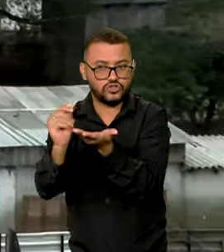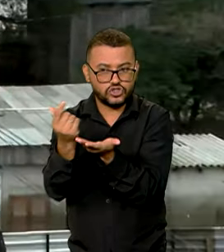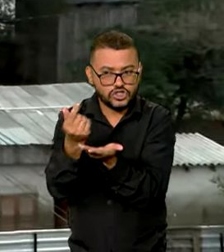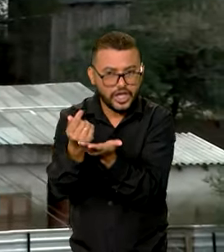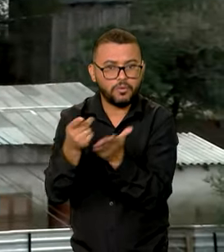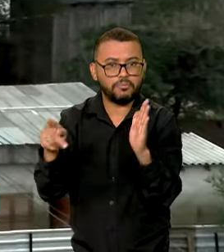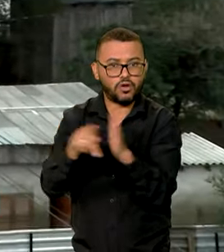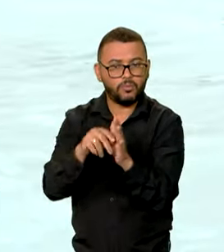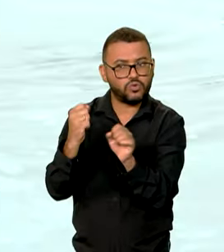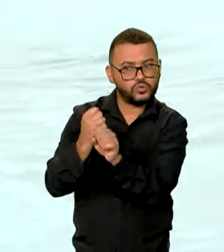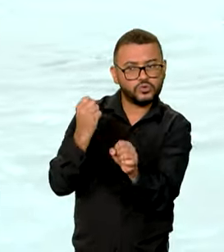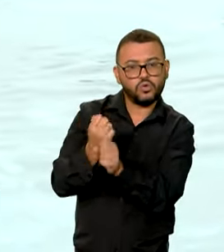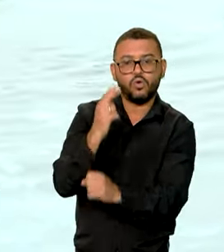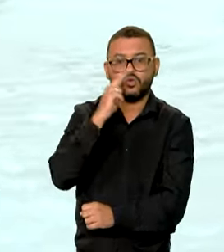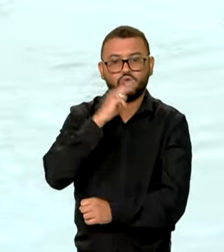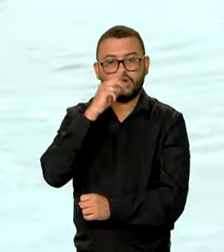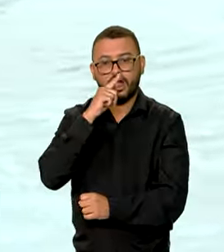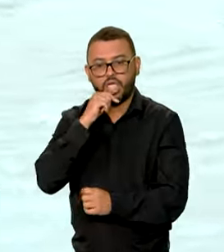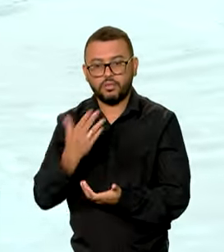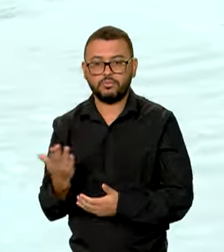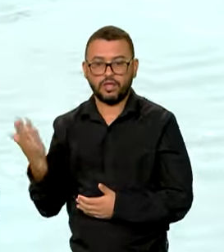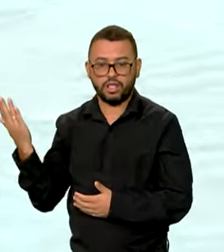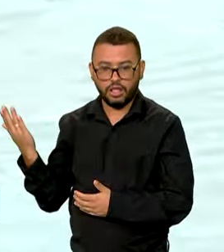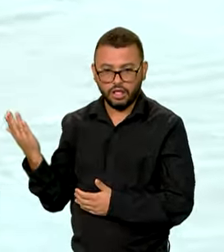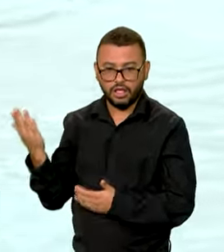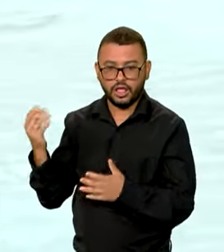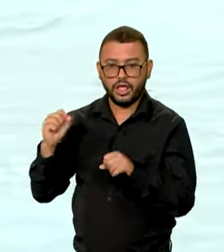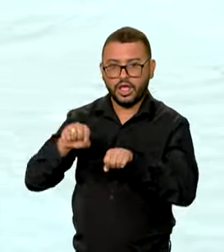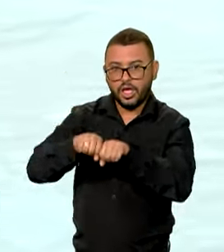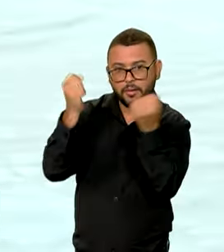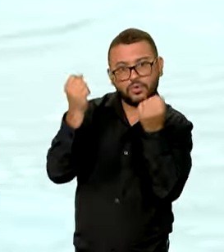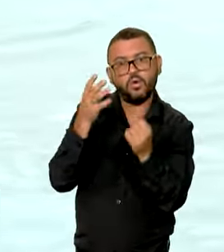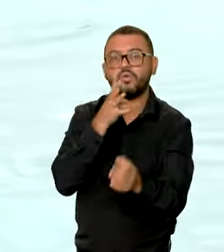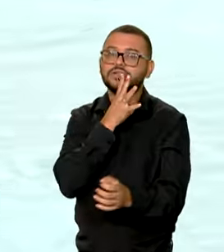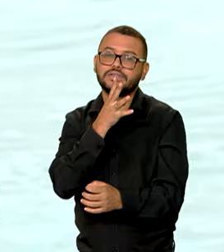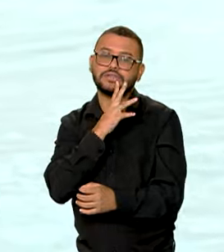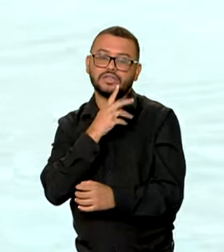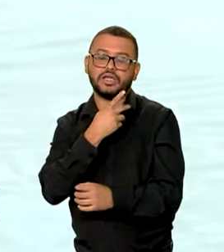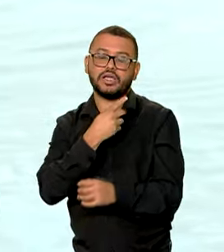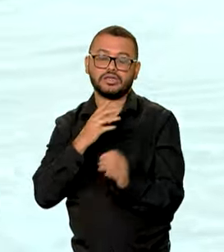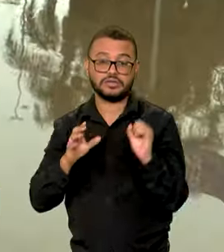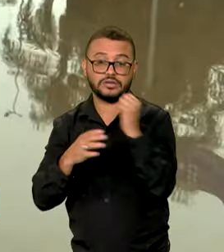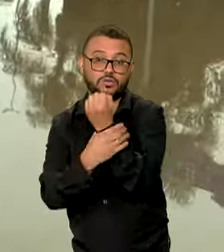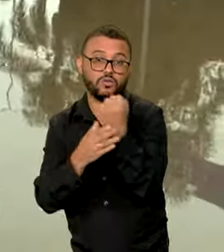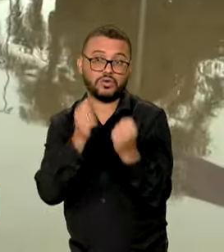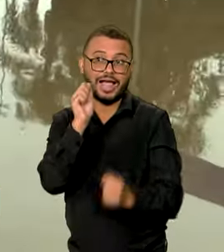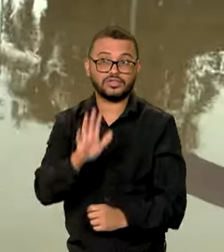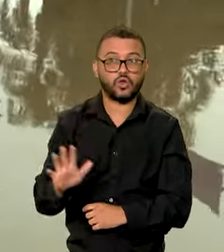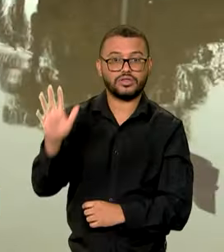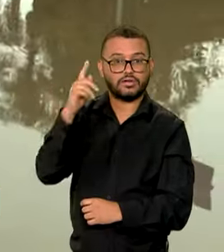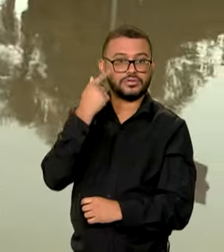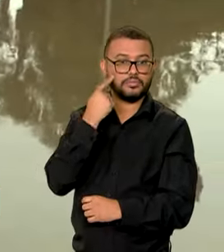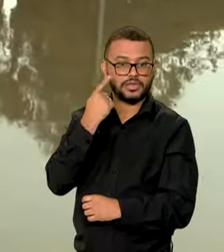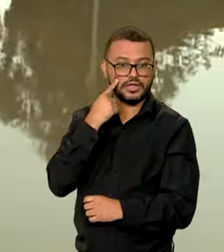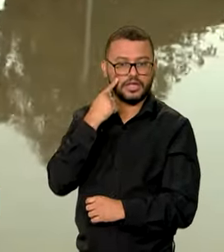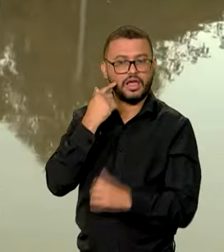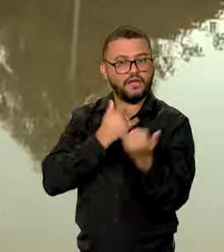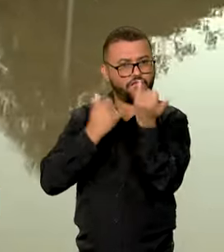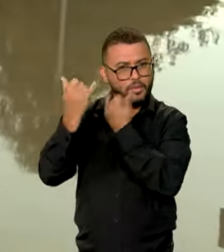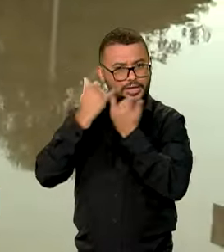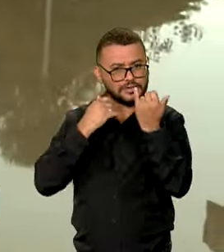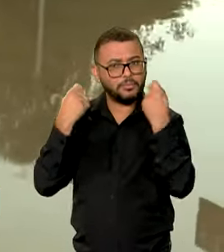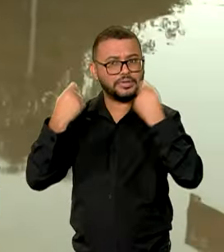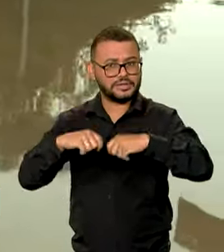terem os estados de emergência ou calamidade pública reconhecidos pela Defesa Civil Nacional. O envio das informações